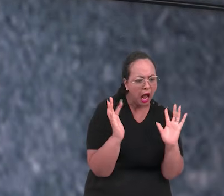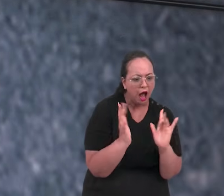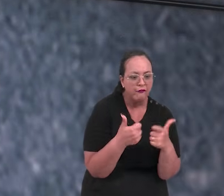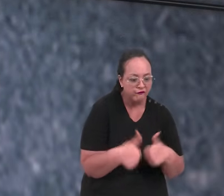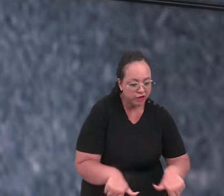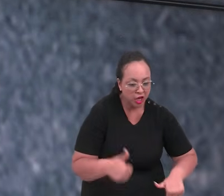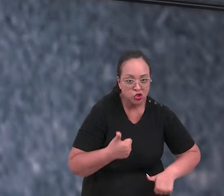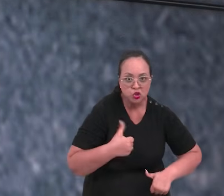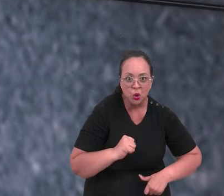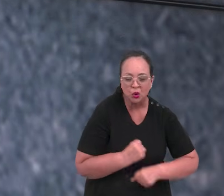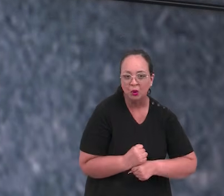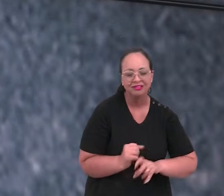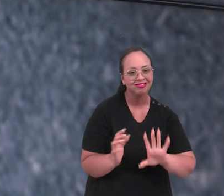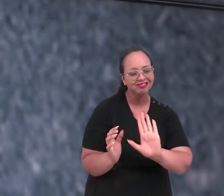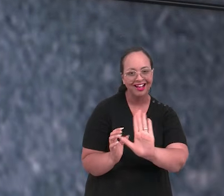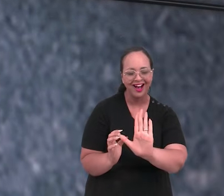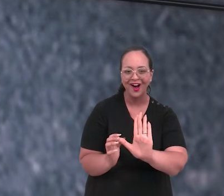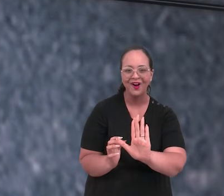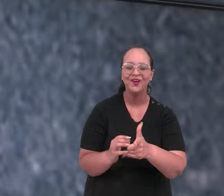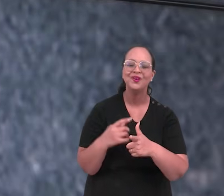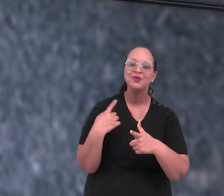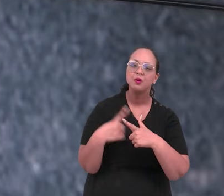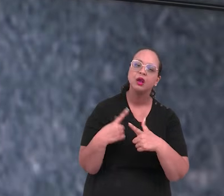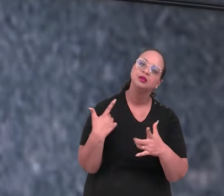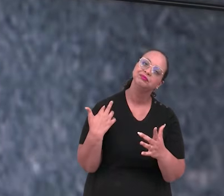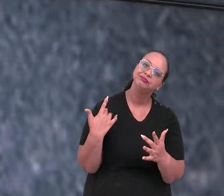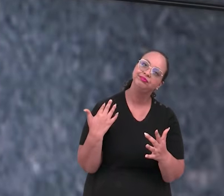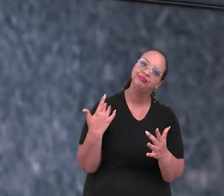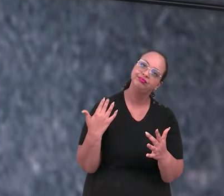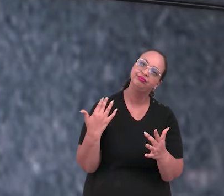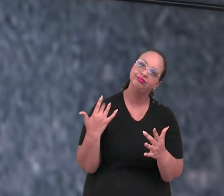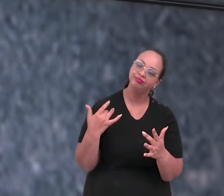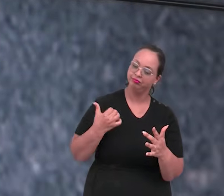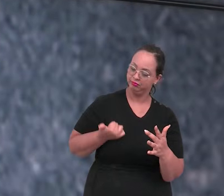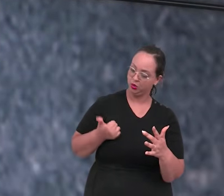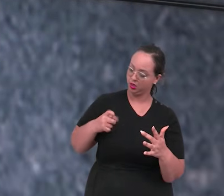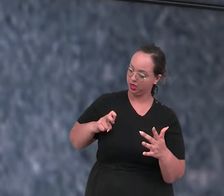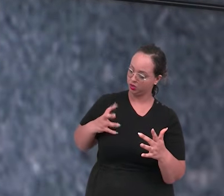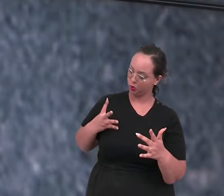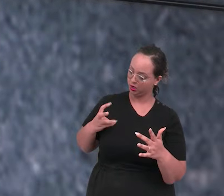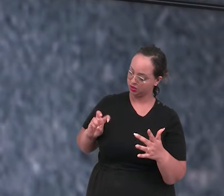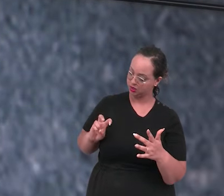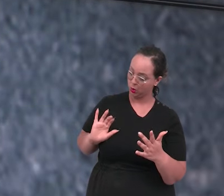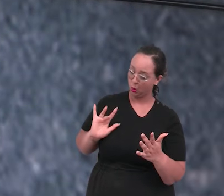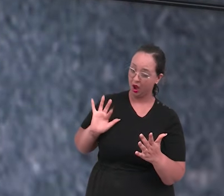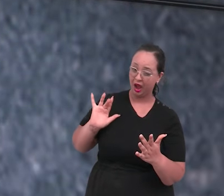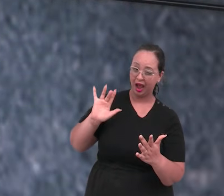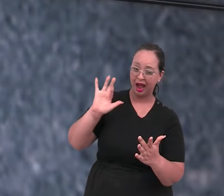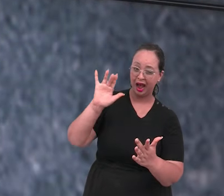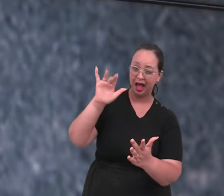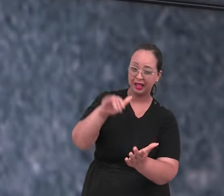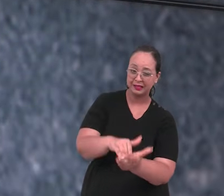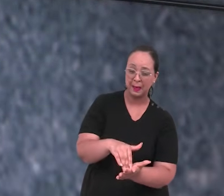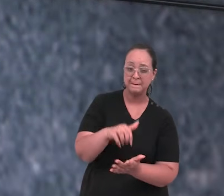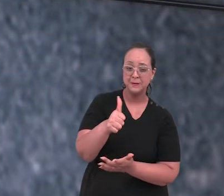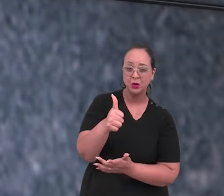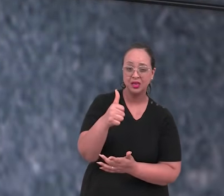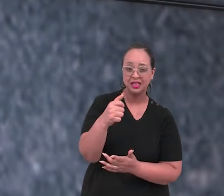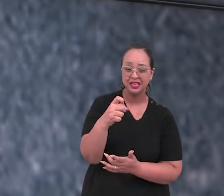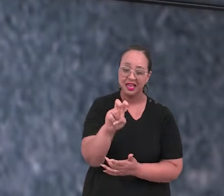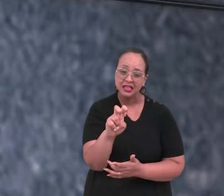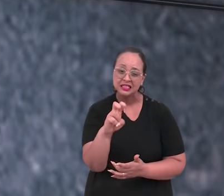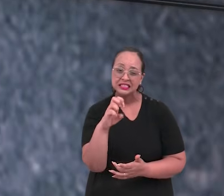não. Ao longo de 18 anos, desde 1545 até 1563, houve